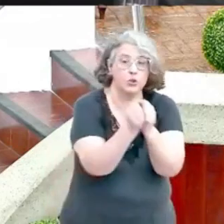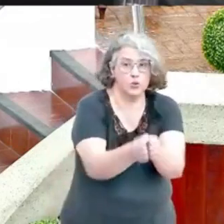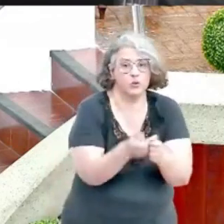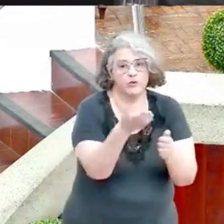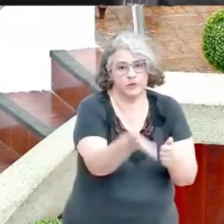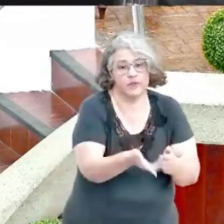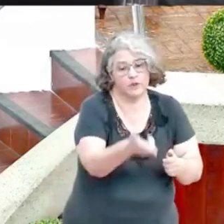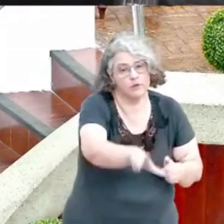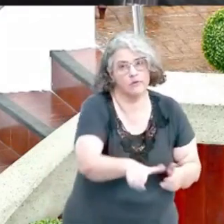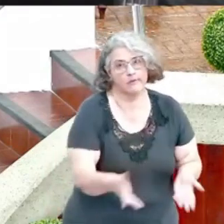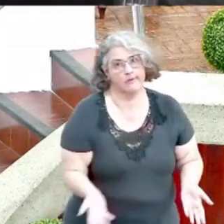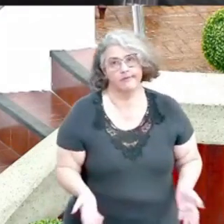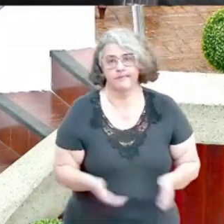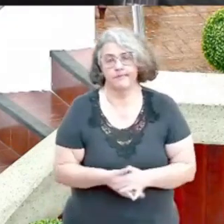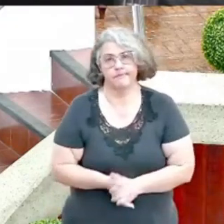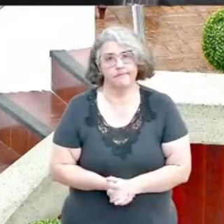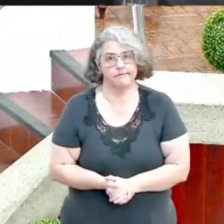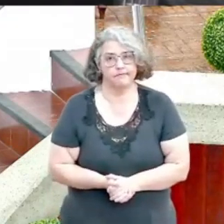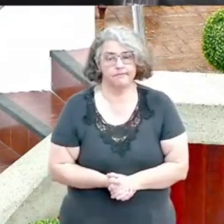novo.